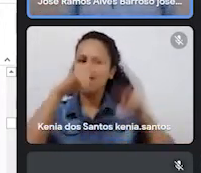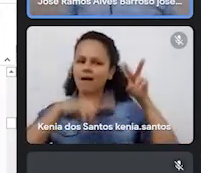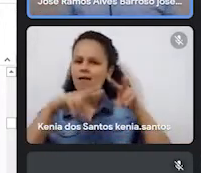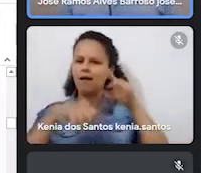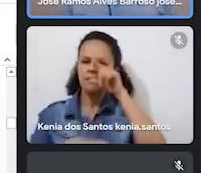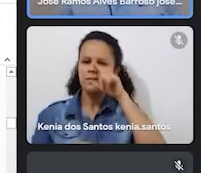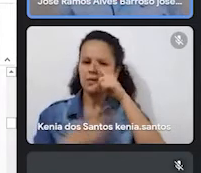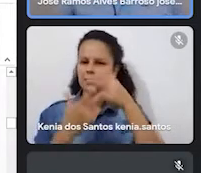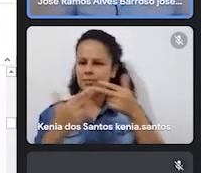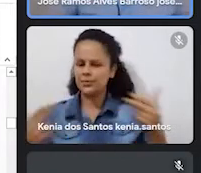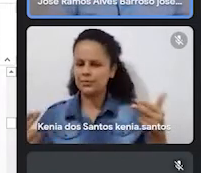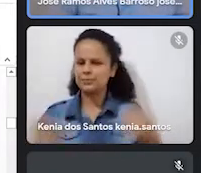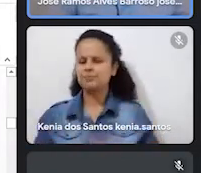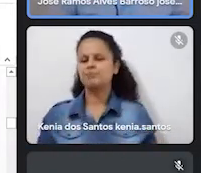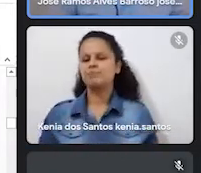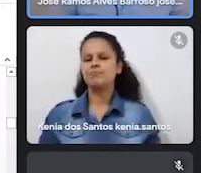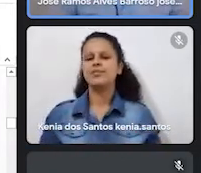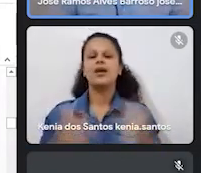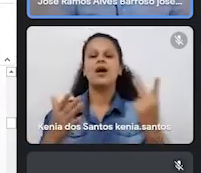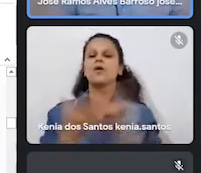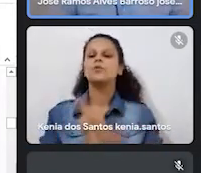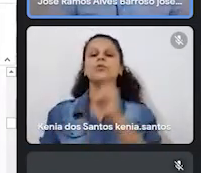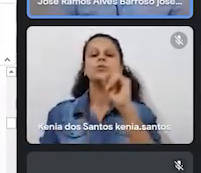que acontecia?